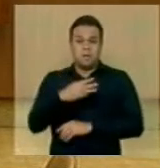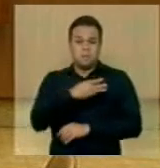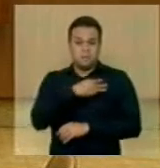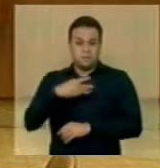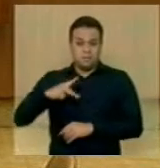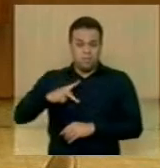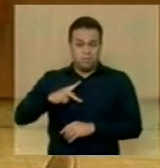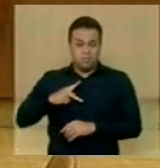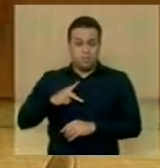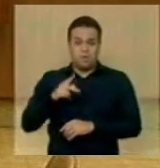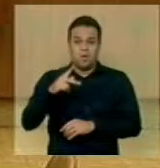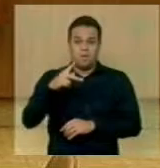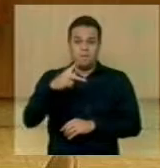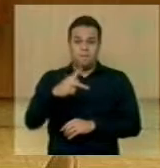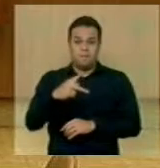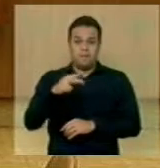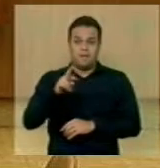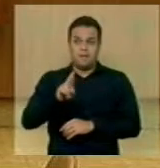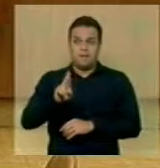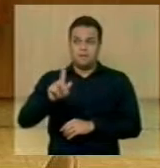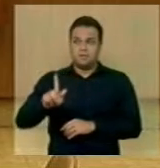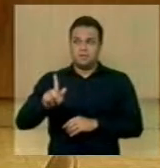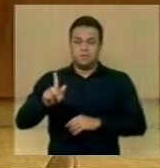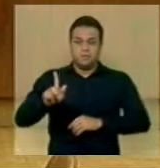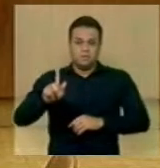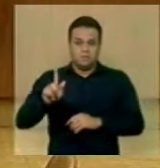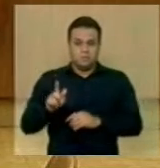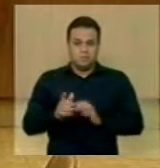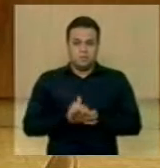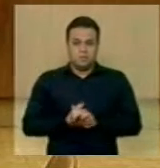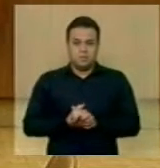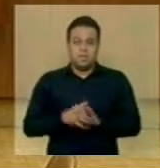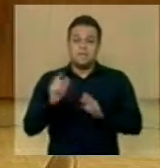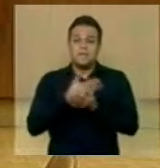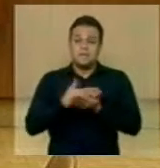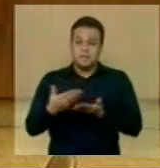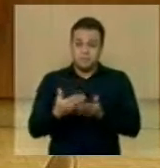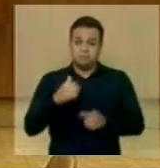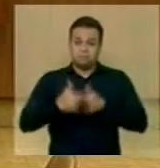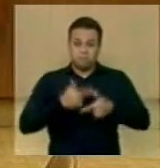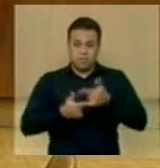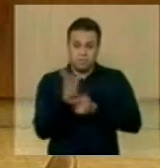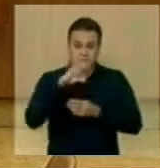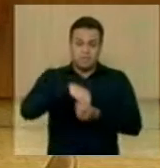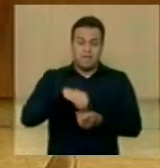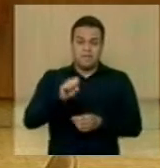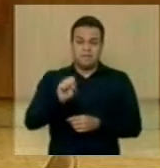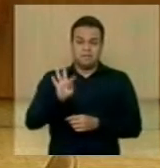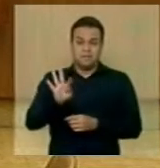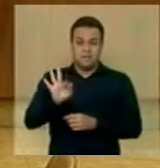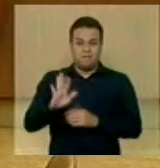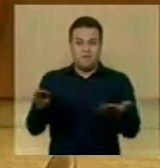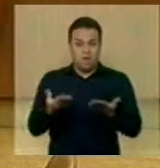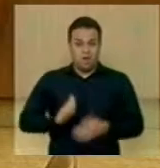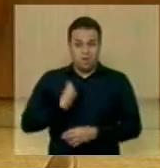Federal, Procuradora-Geral da República, a presença obrigatória, portanto, para o início das atividades no plenário do STF. Vamos acompanhar ao